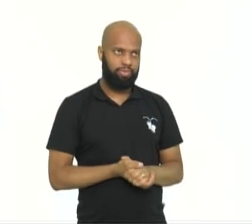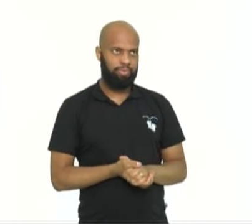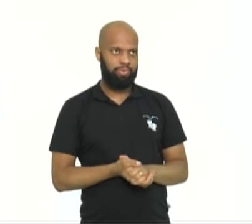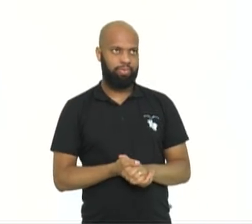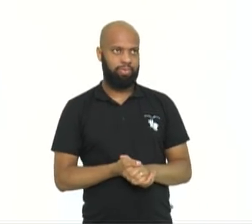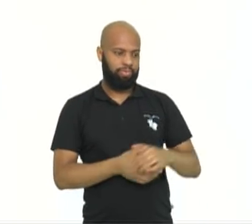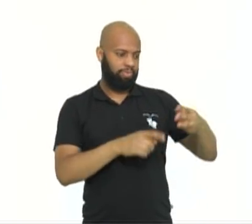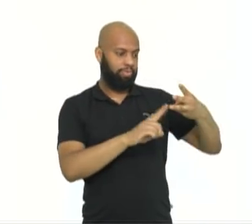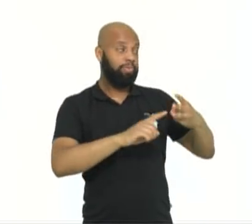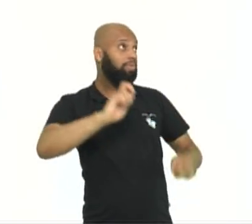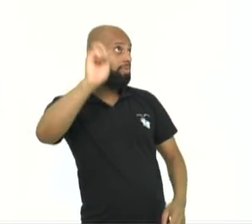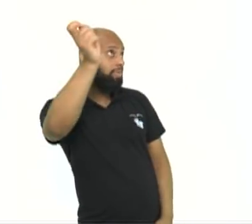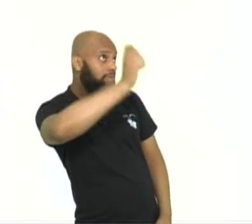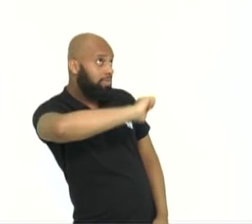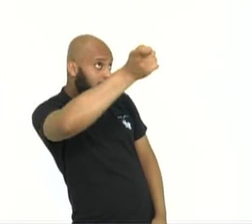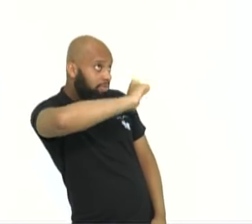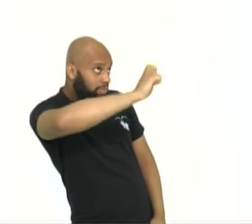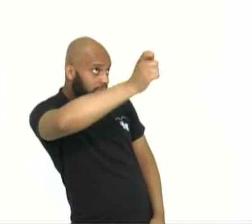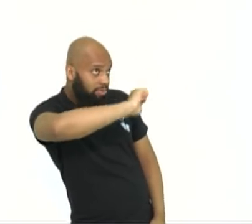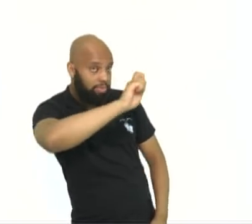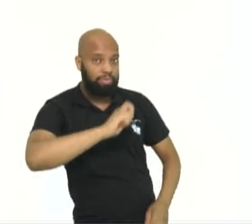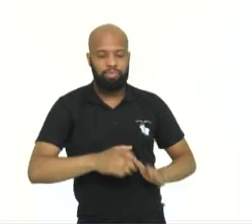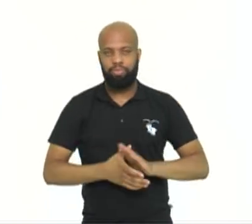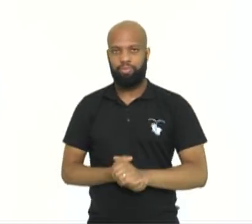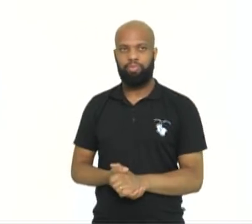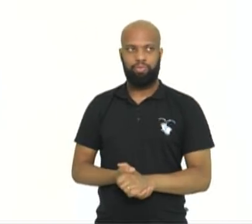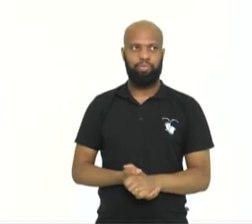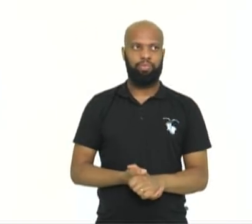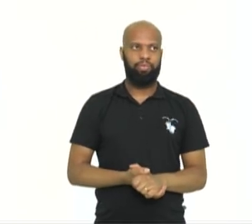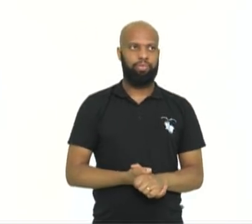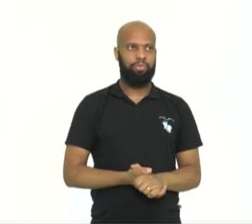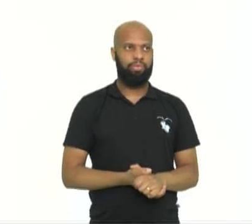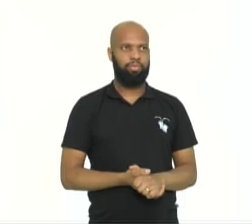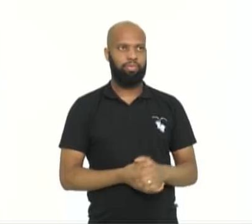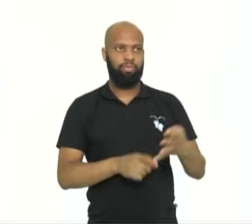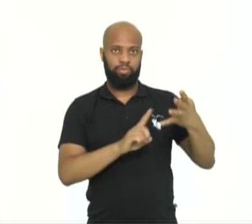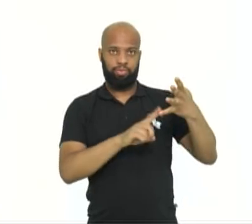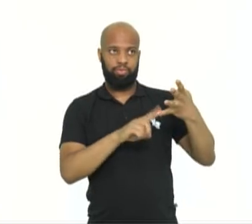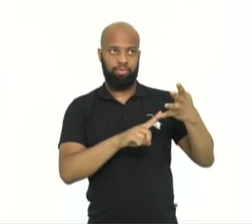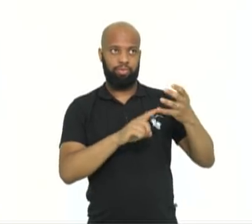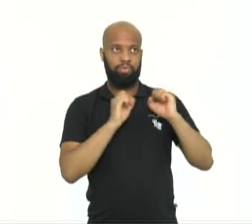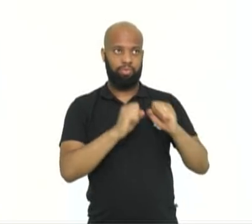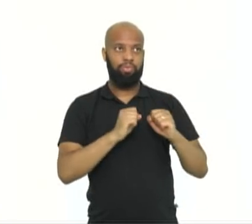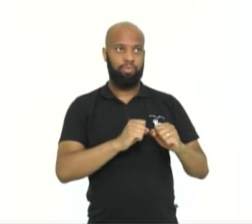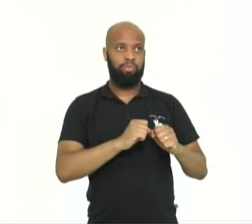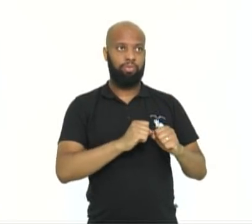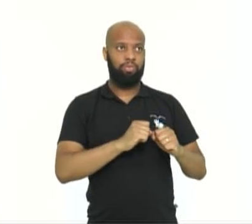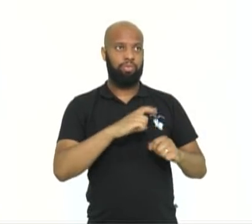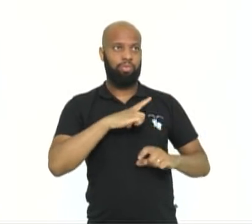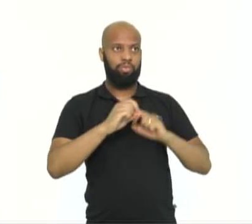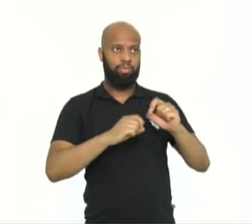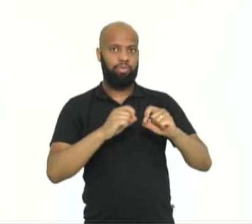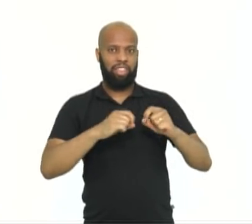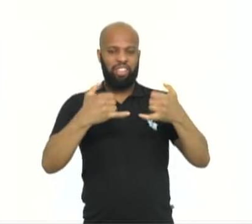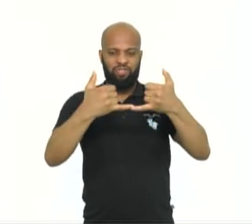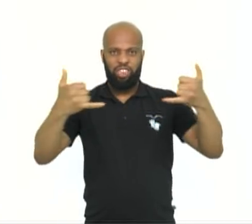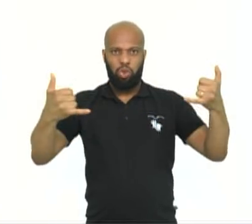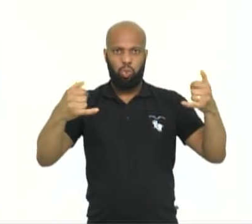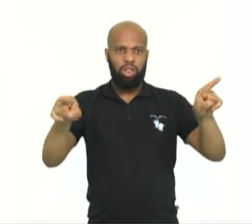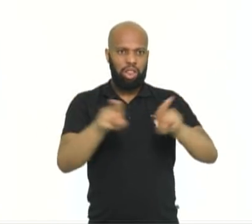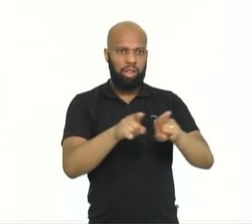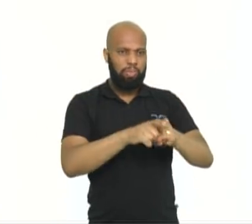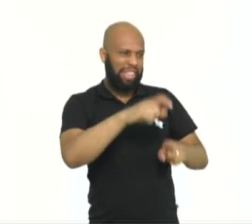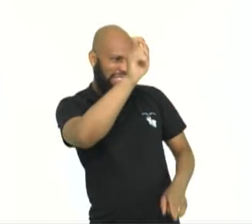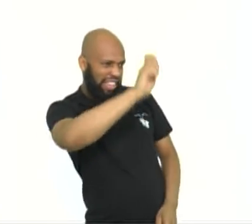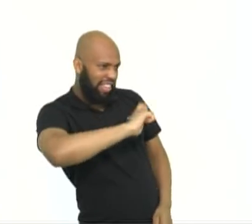Ou pode ser pipa e raia? Está se referindo a isso? Ou ainda, pode ser barbante e cerol. E